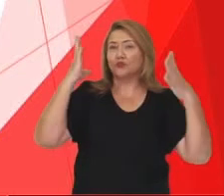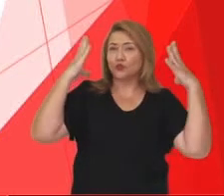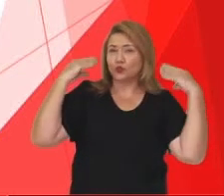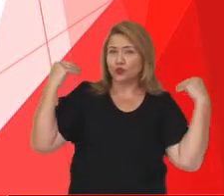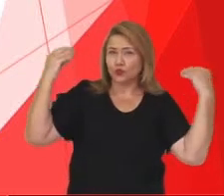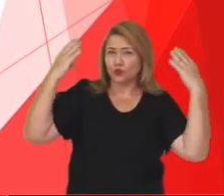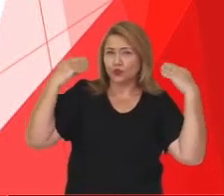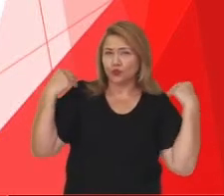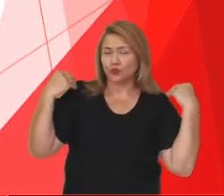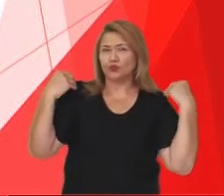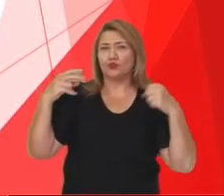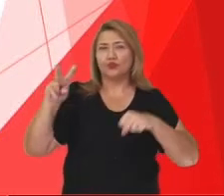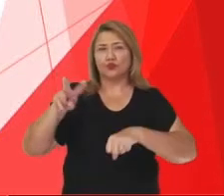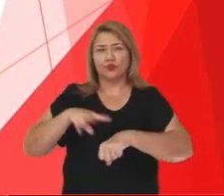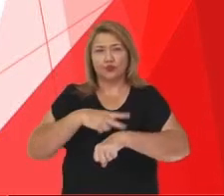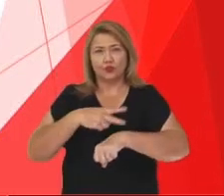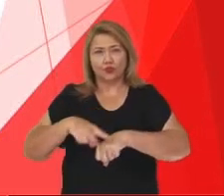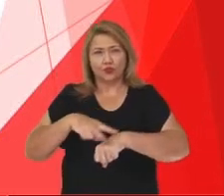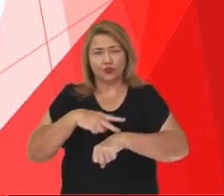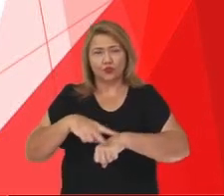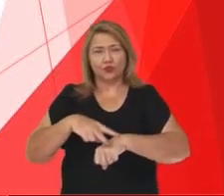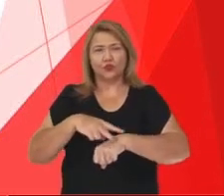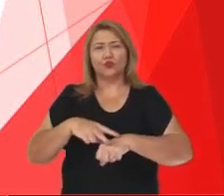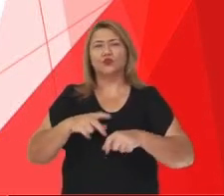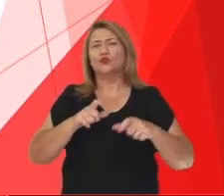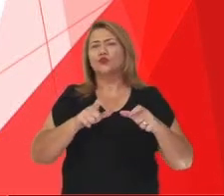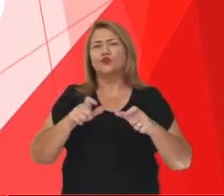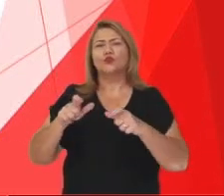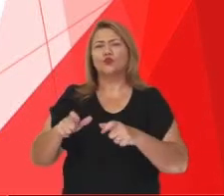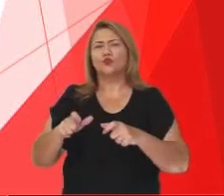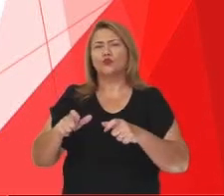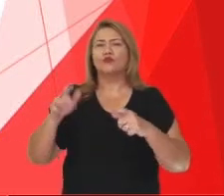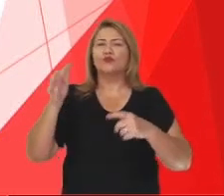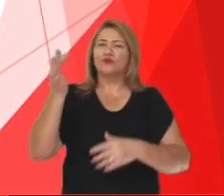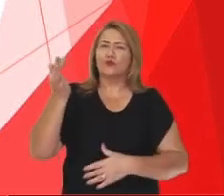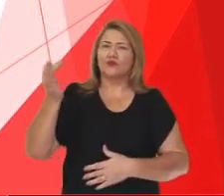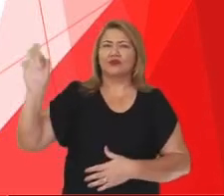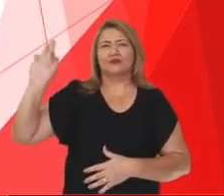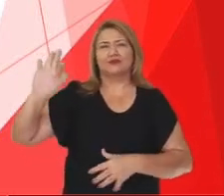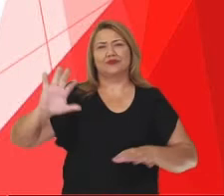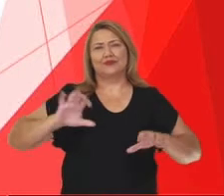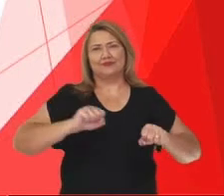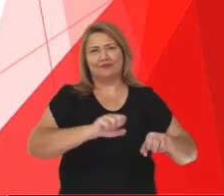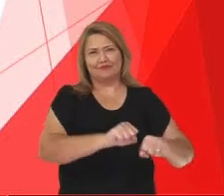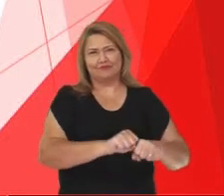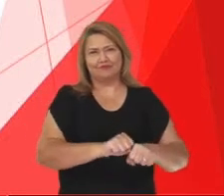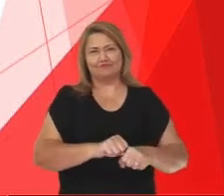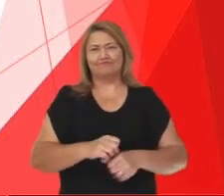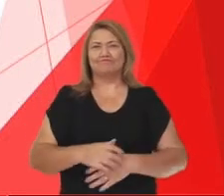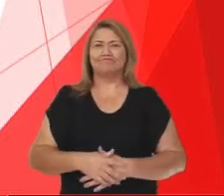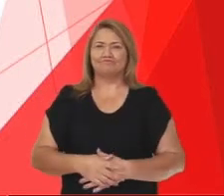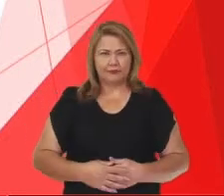holandesa e em verde, a localização francesa.